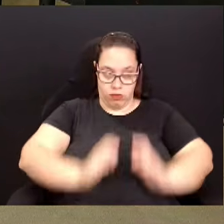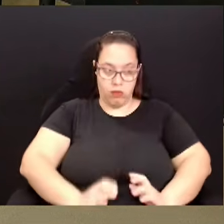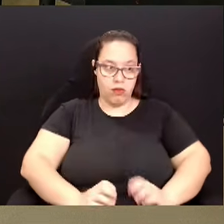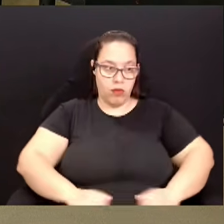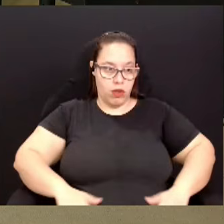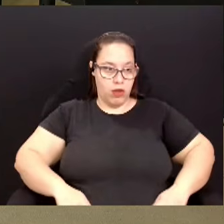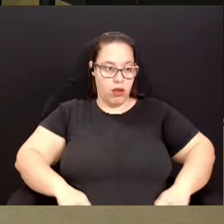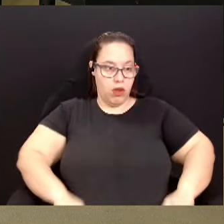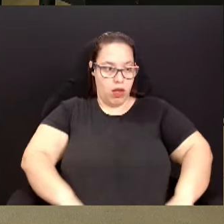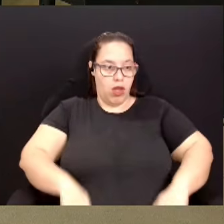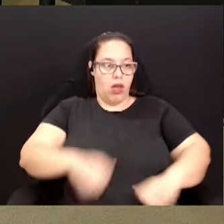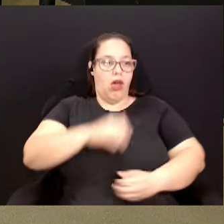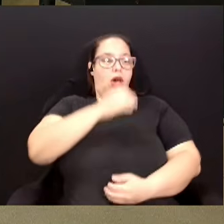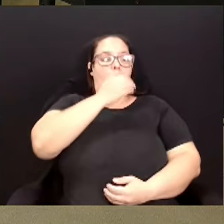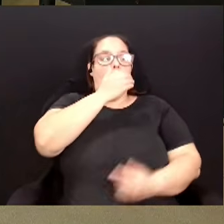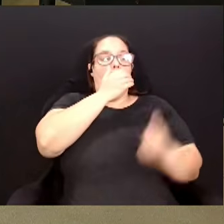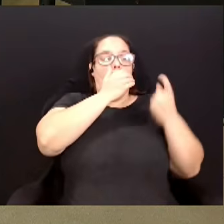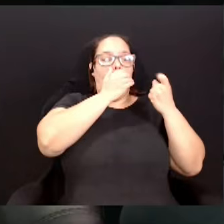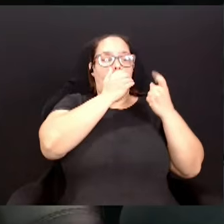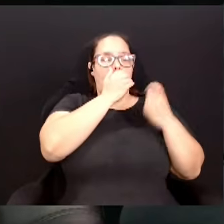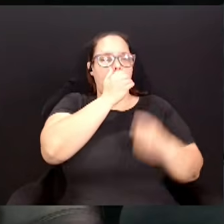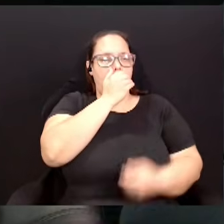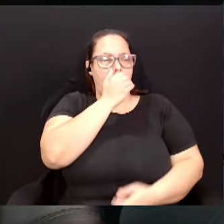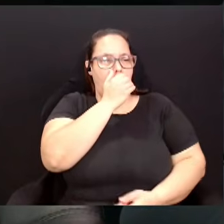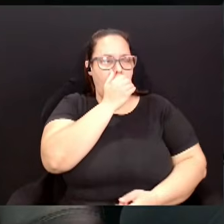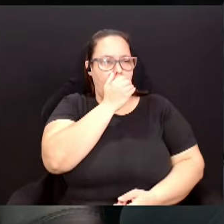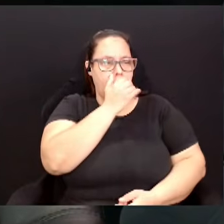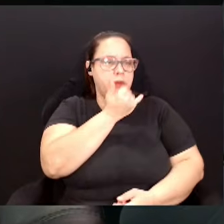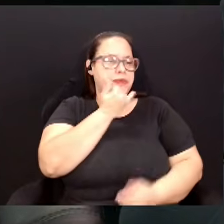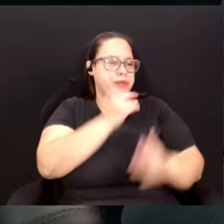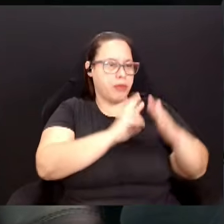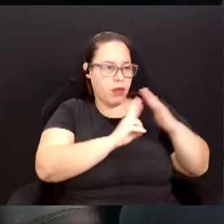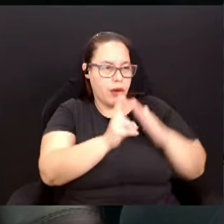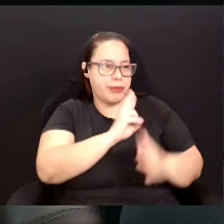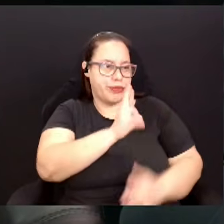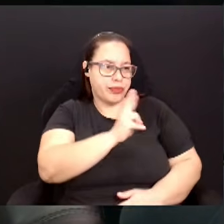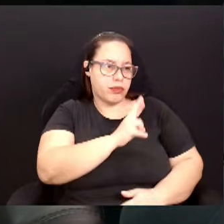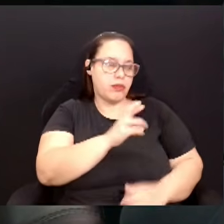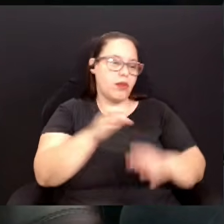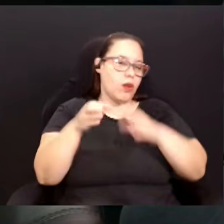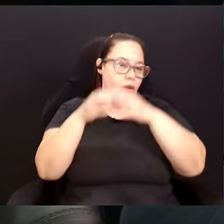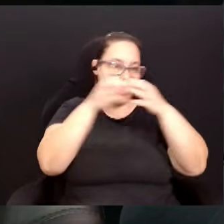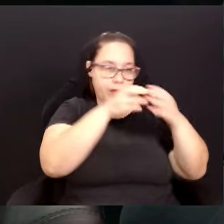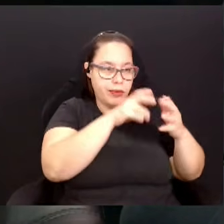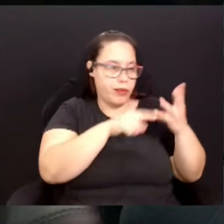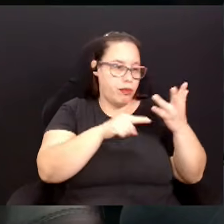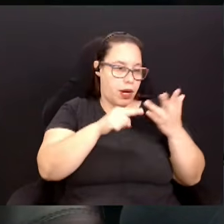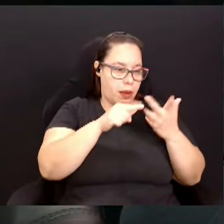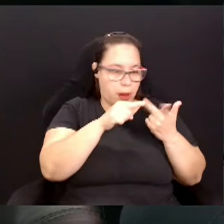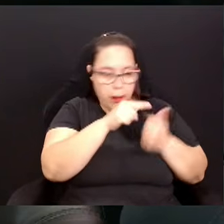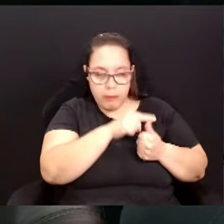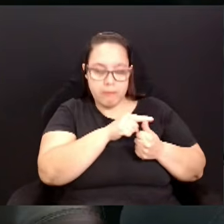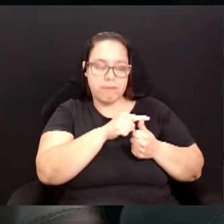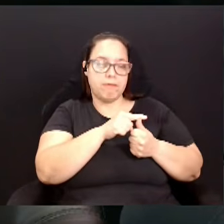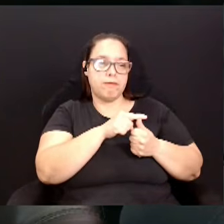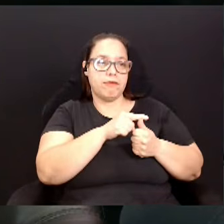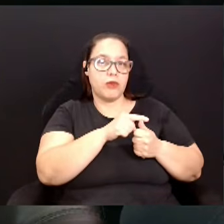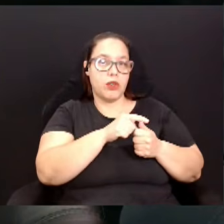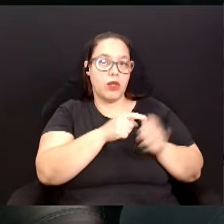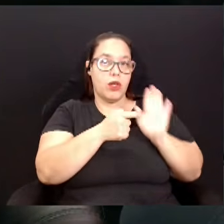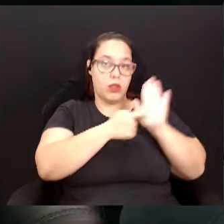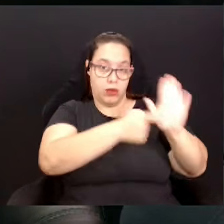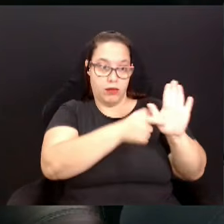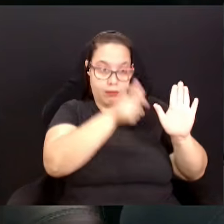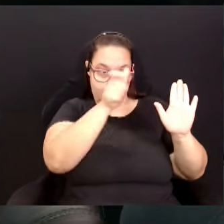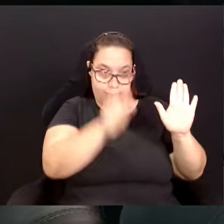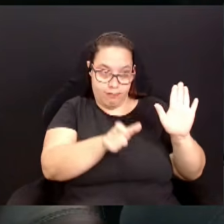coisa única que responde a isso. Então, é sempre um conjunto de coisas, de fatores. E quando esse autor cunhou esse